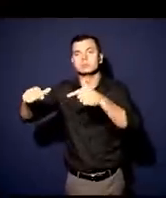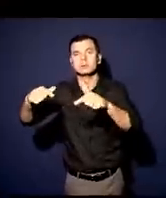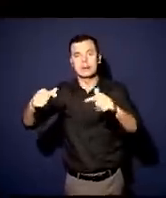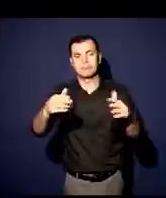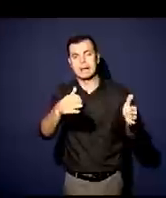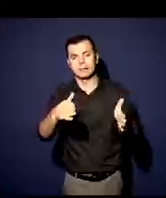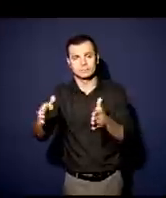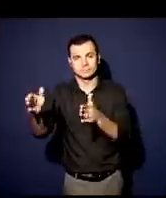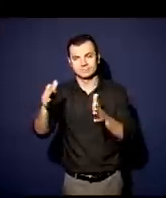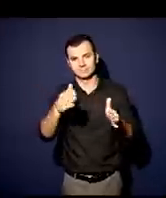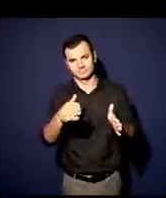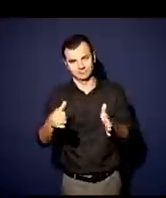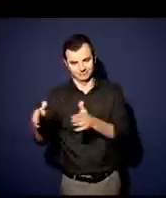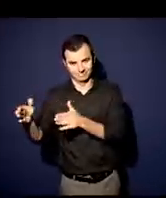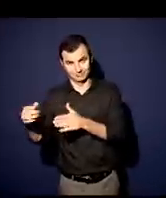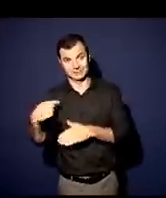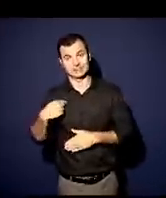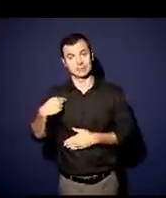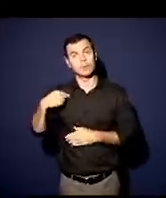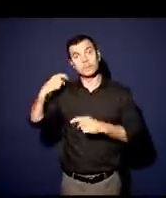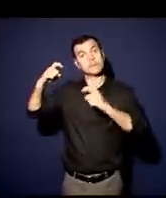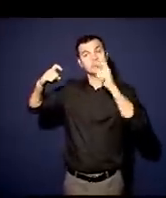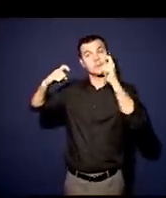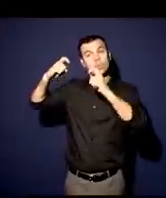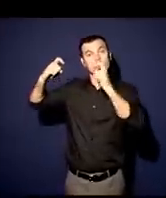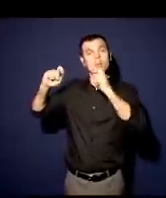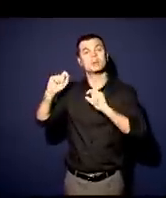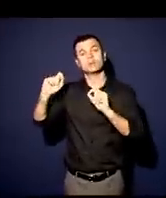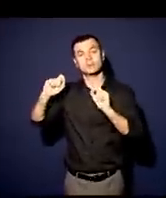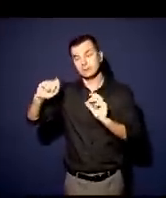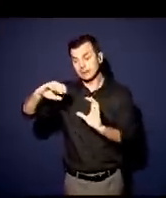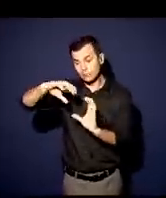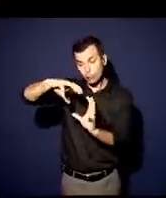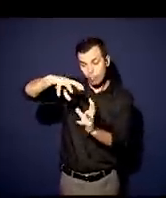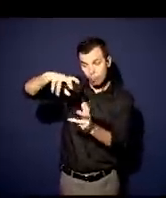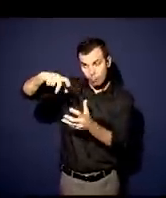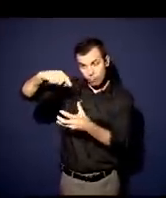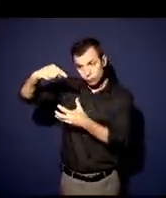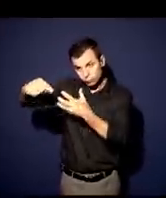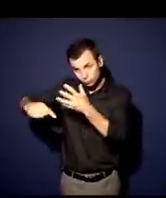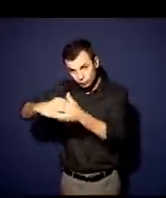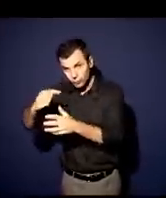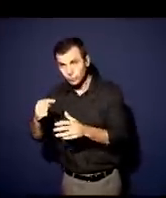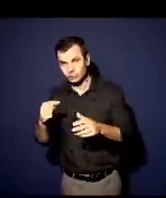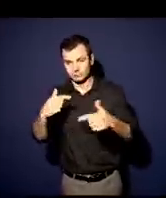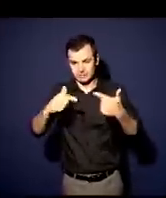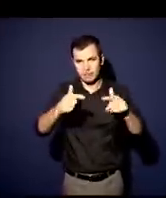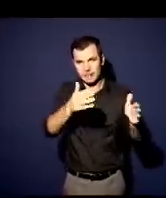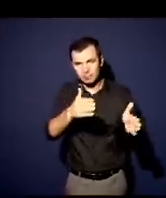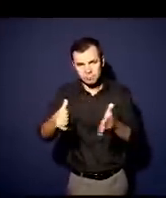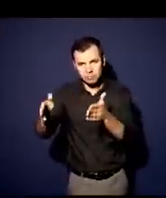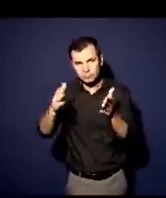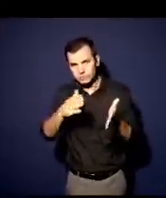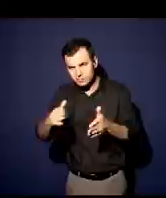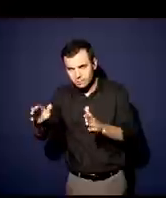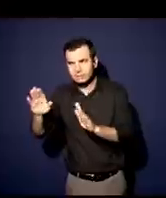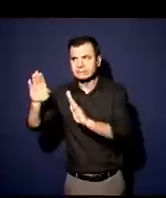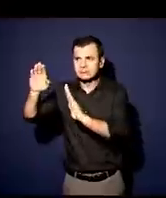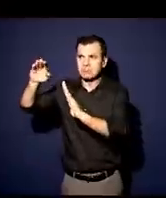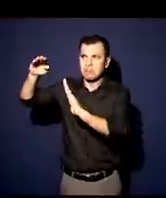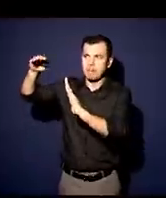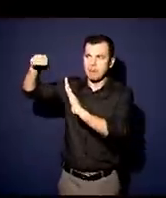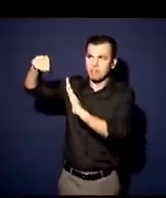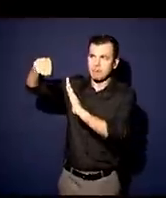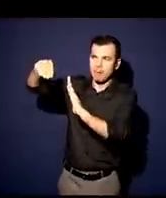coisas que me preocupa é que a produtividade no mundo deve continuar caindo. Ela já vem caindo, mas acho que deve continuar caindo